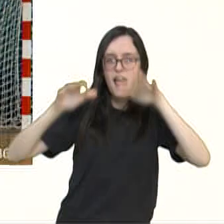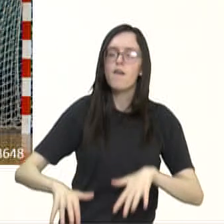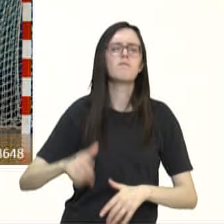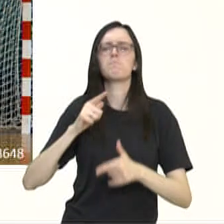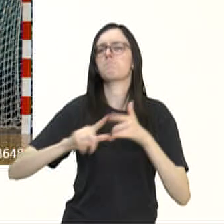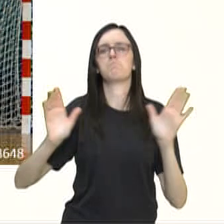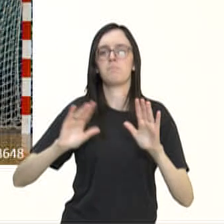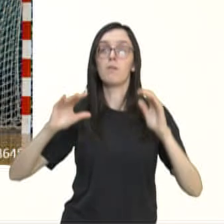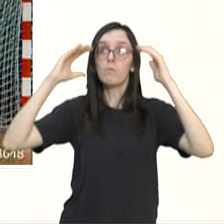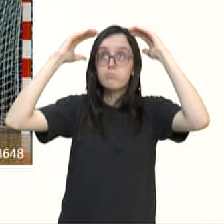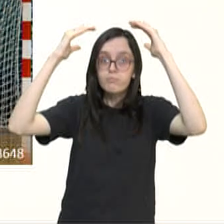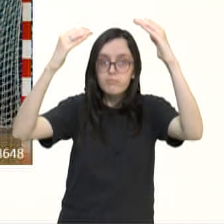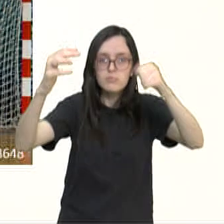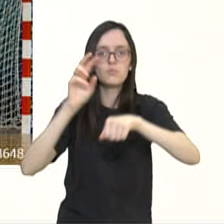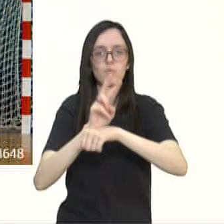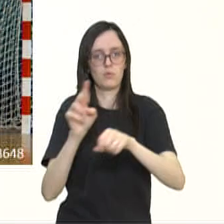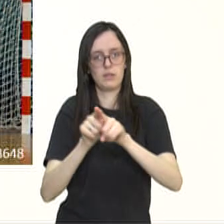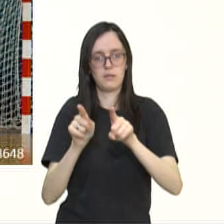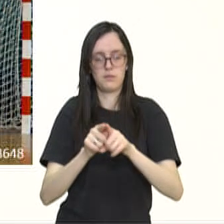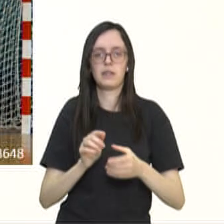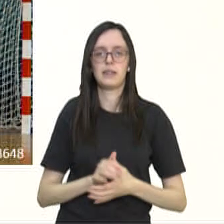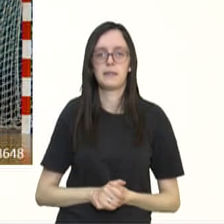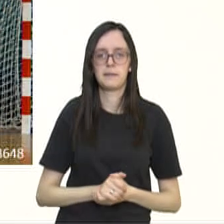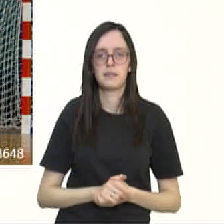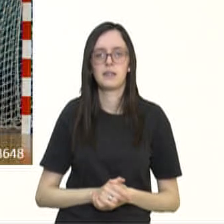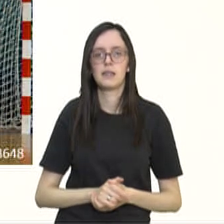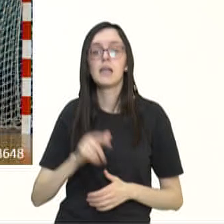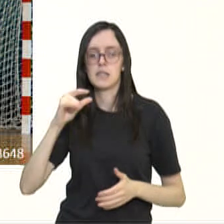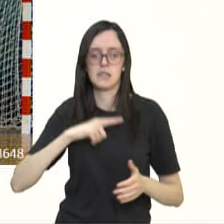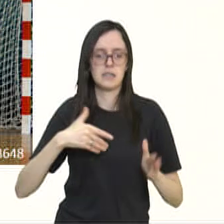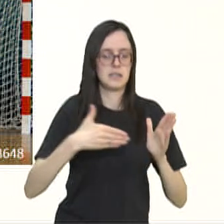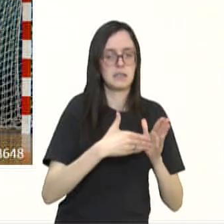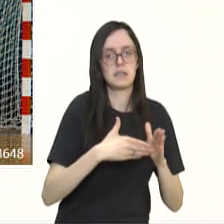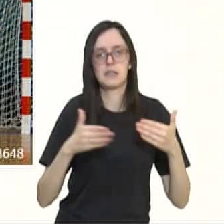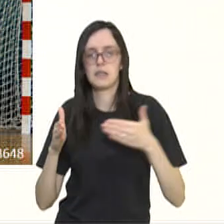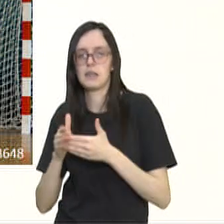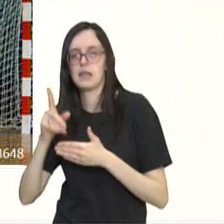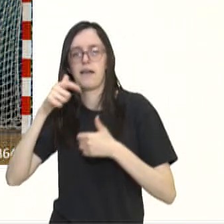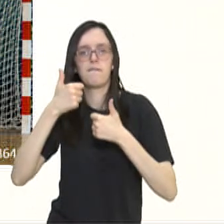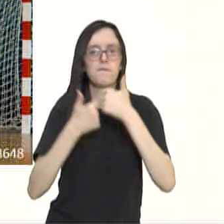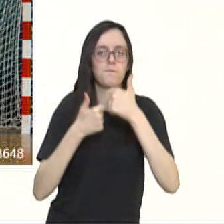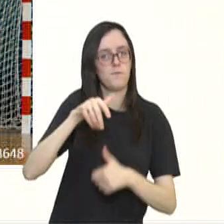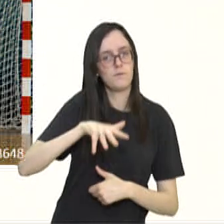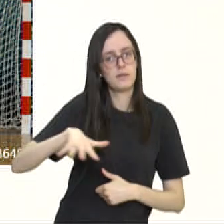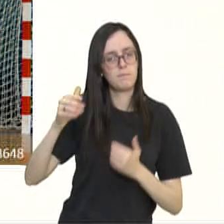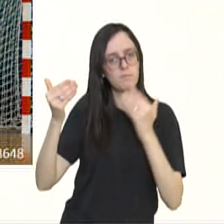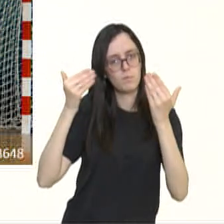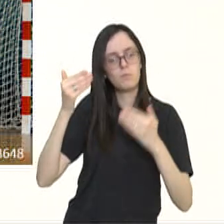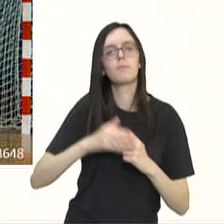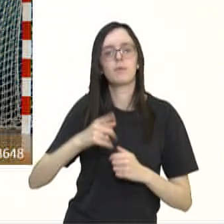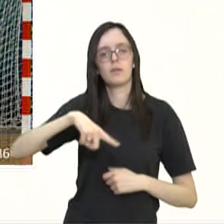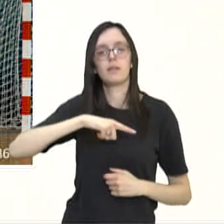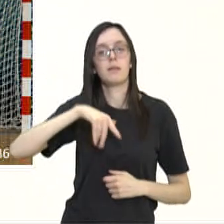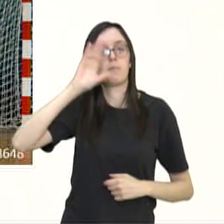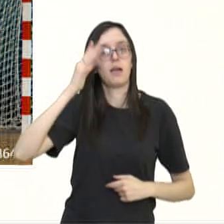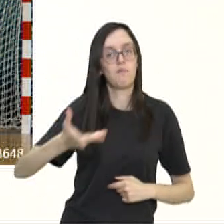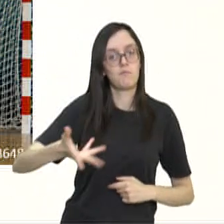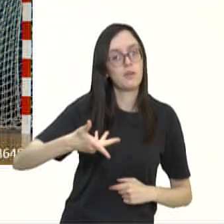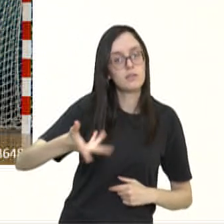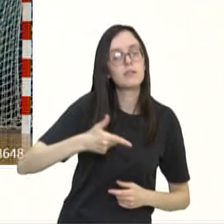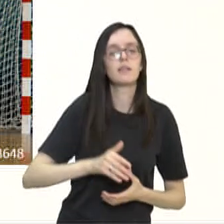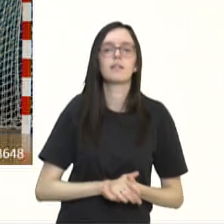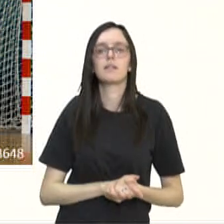né? Inventando regras, golzinho, né, 2 toques, reinventando, né, essa modalidade que é